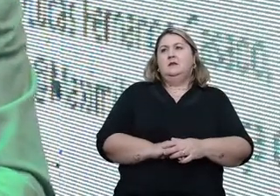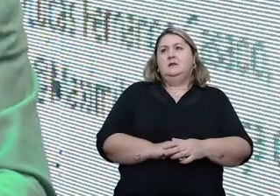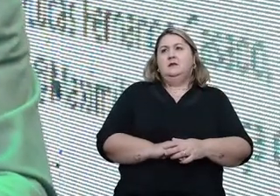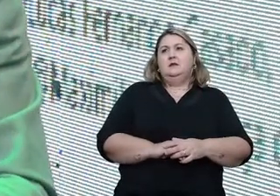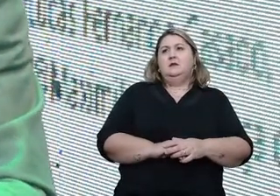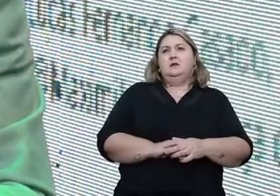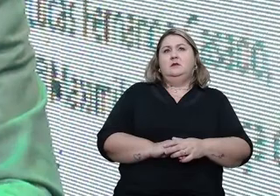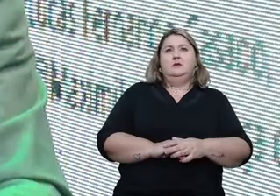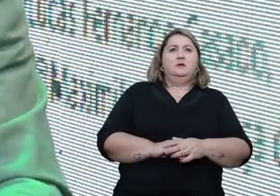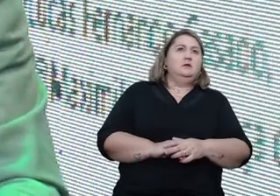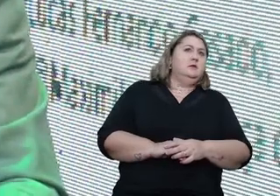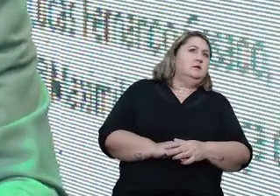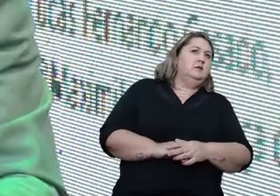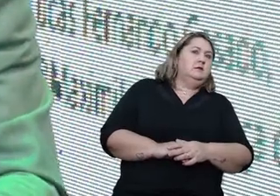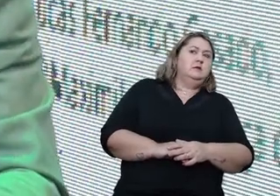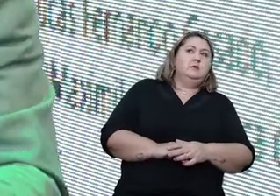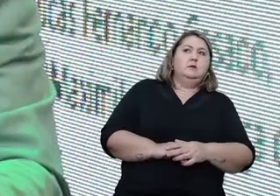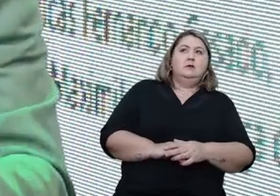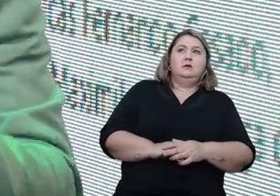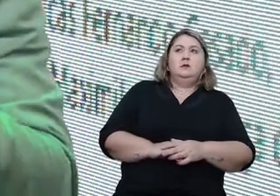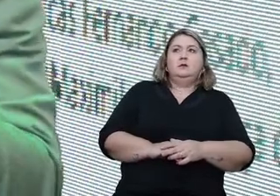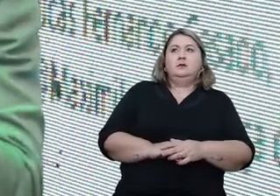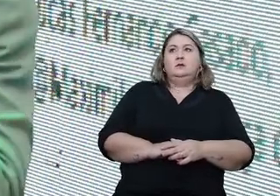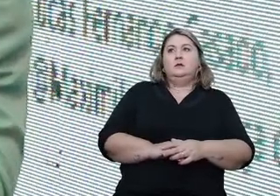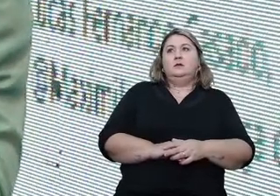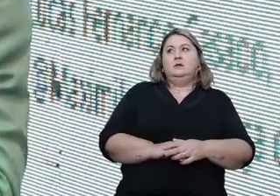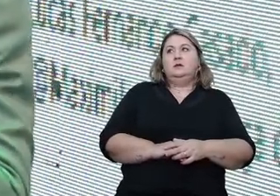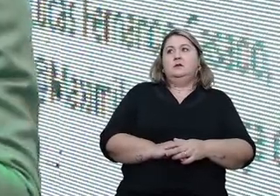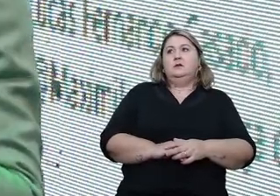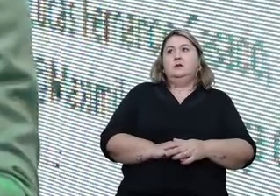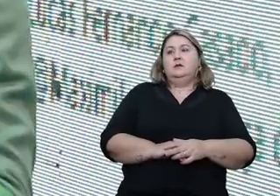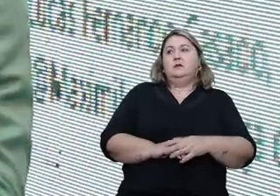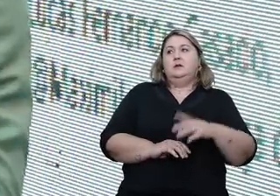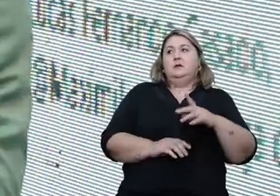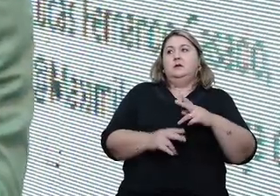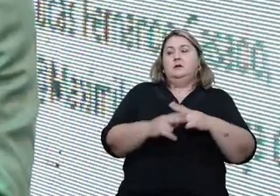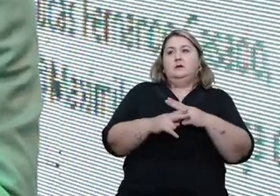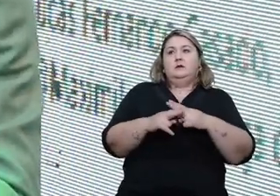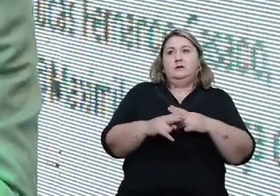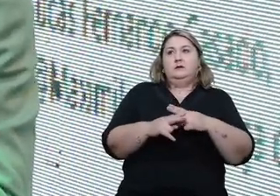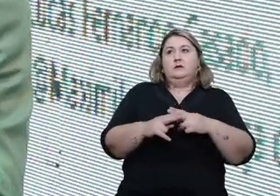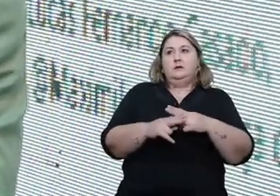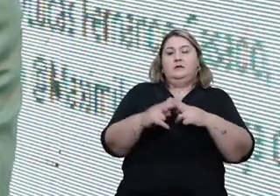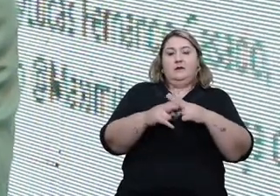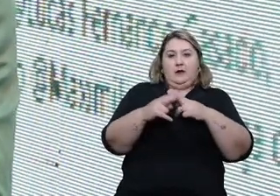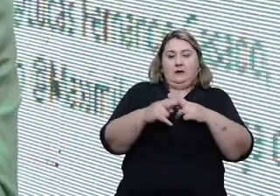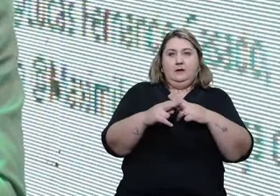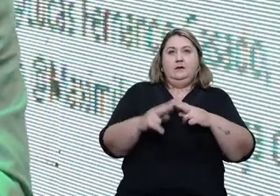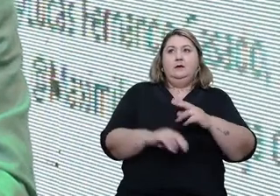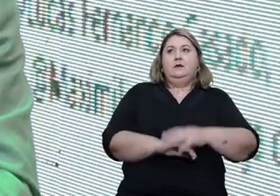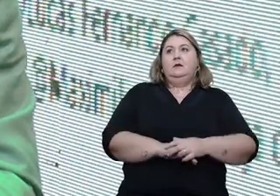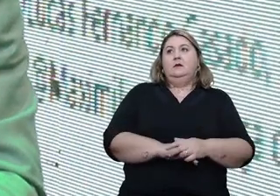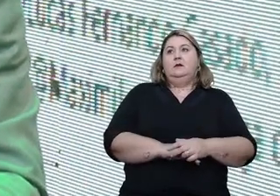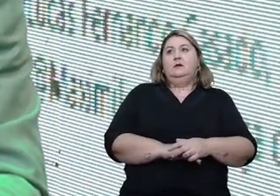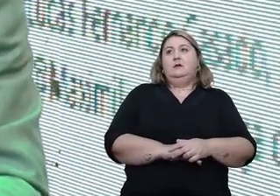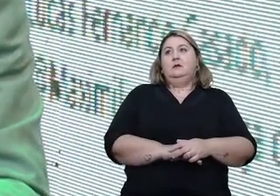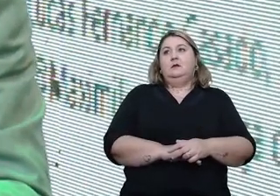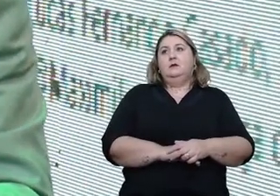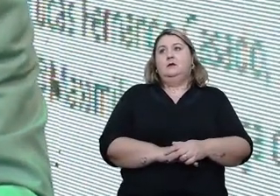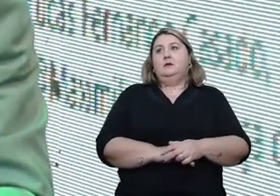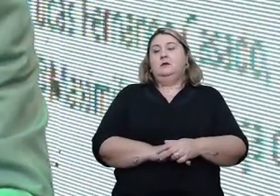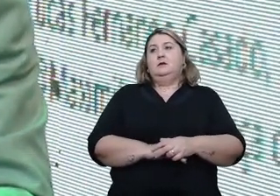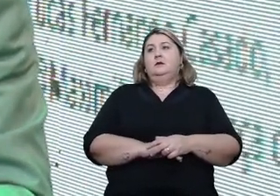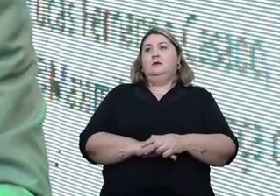conheço. É, deixa eu ver o que mais pediram. Brilho de Faca. Brilho de Faca pediu várias, né? Várias facas. Vezes. Facas, né? Facas. É isso, facas, é isso